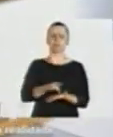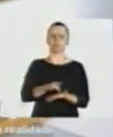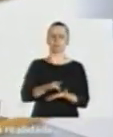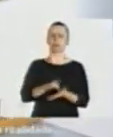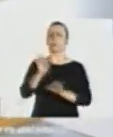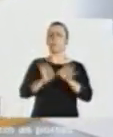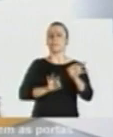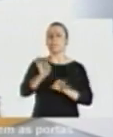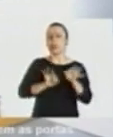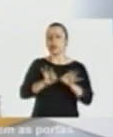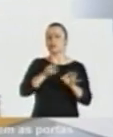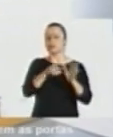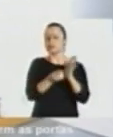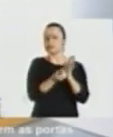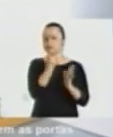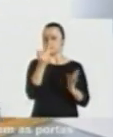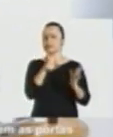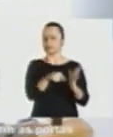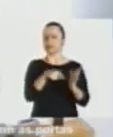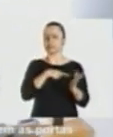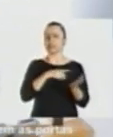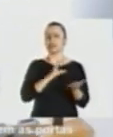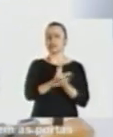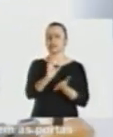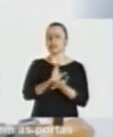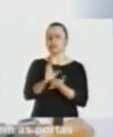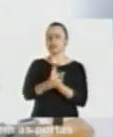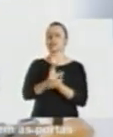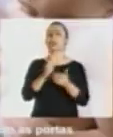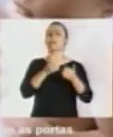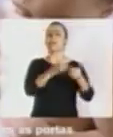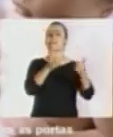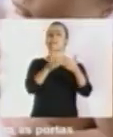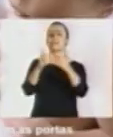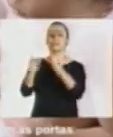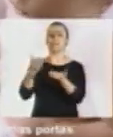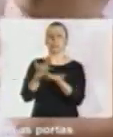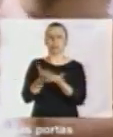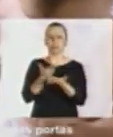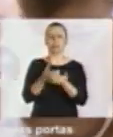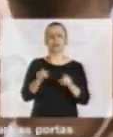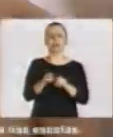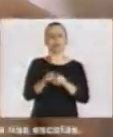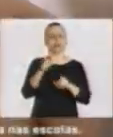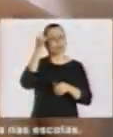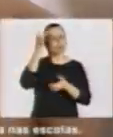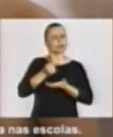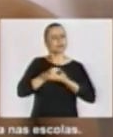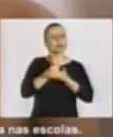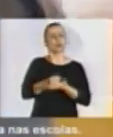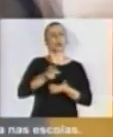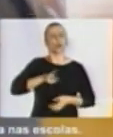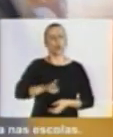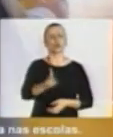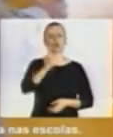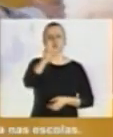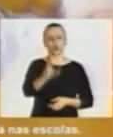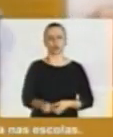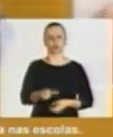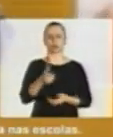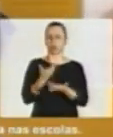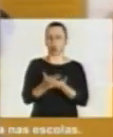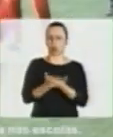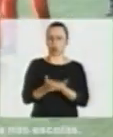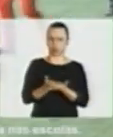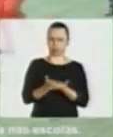realidade o plano viver sem limite investe em ações que abrem as portas e facilitam a permanência dos alunos